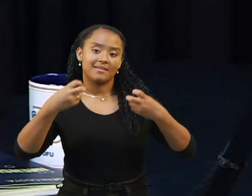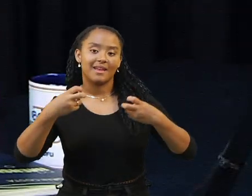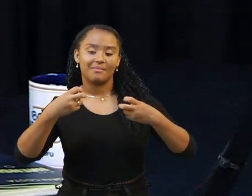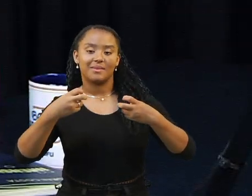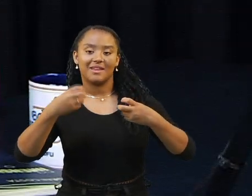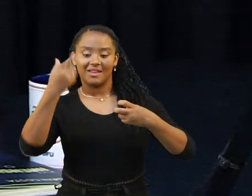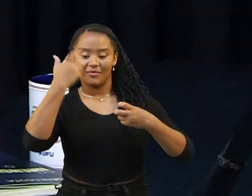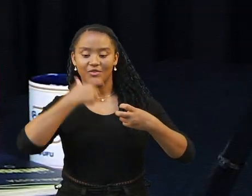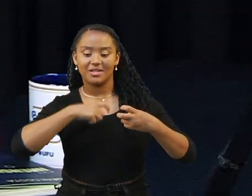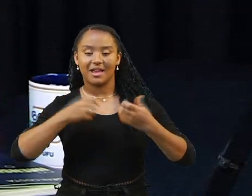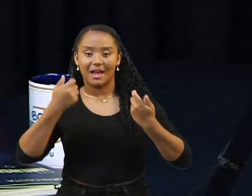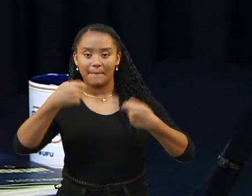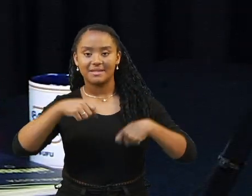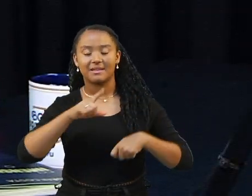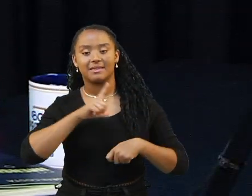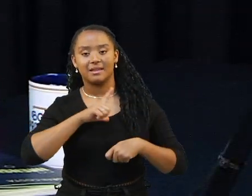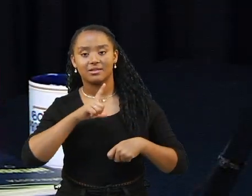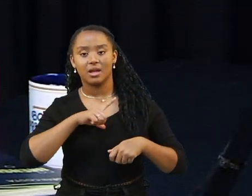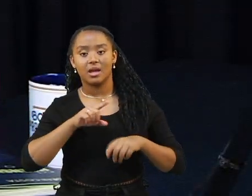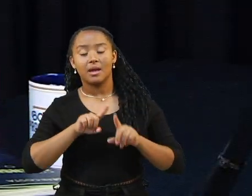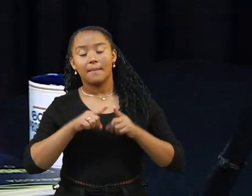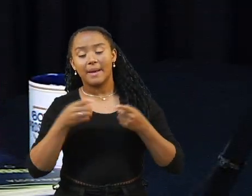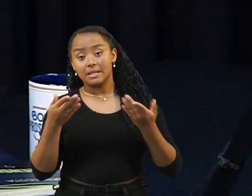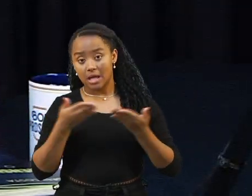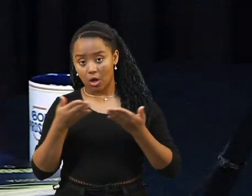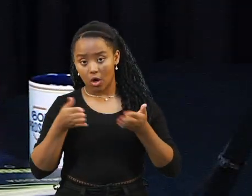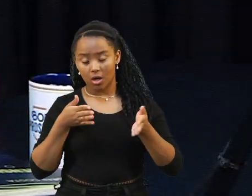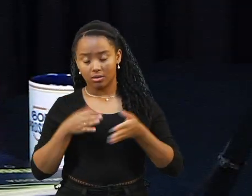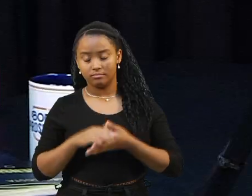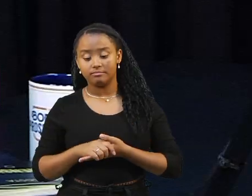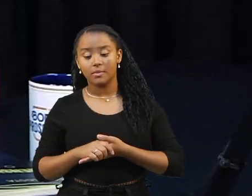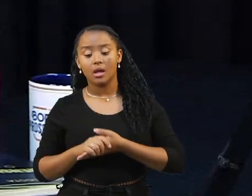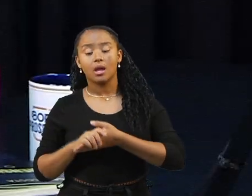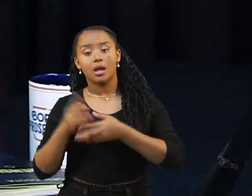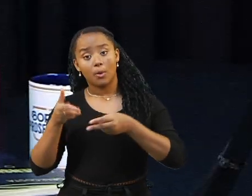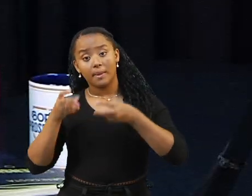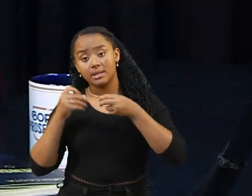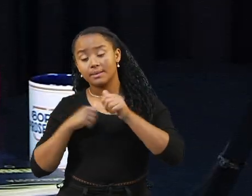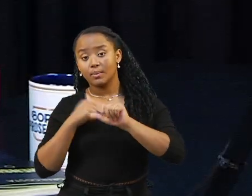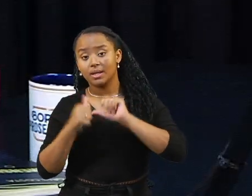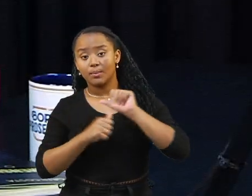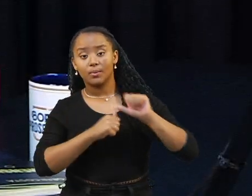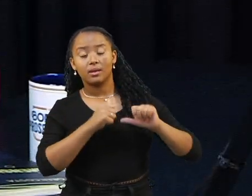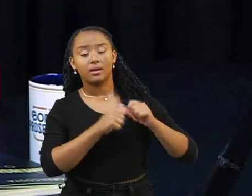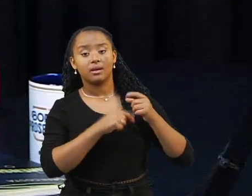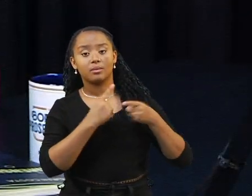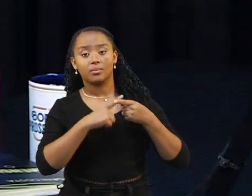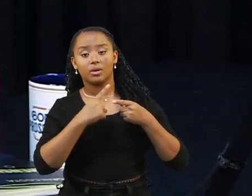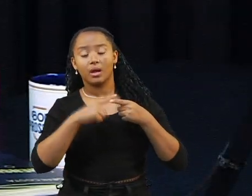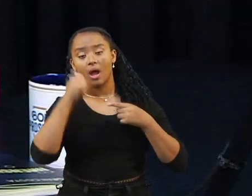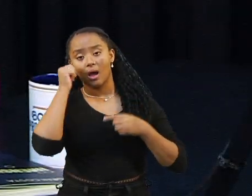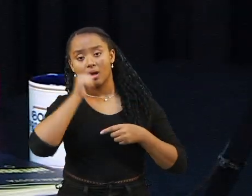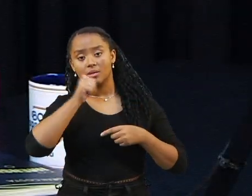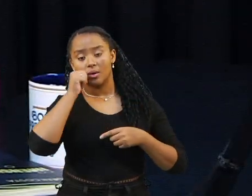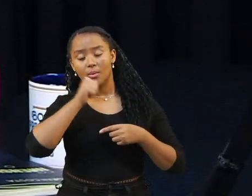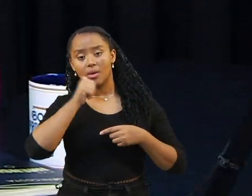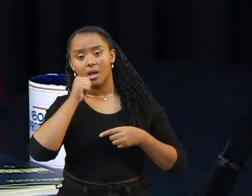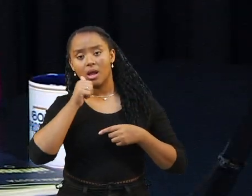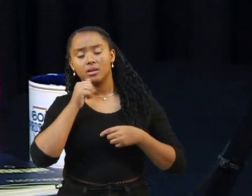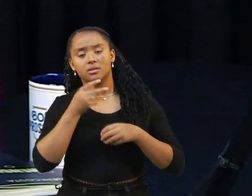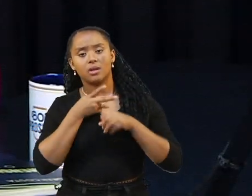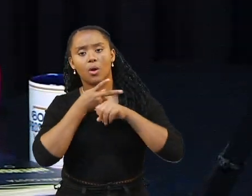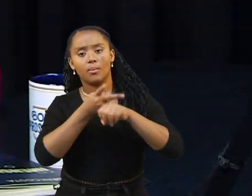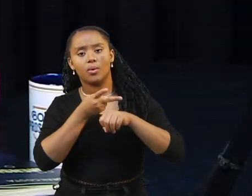sabe? Mas isso tem mudado, o que eu acho bem bacana, porque as mulheres